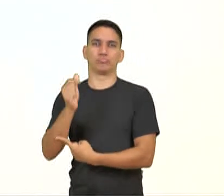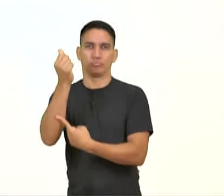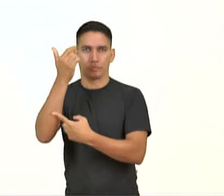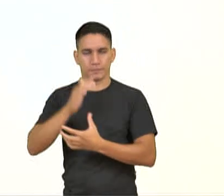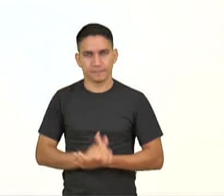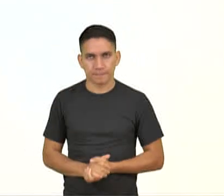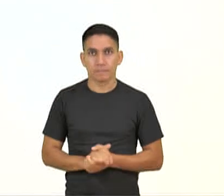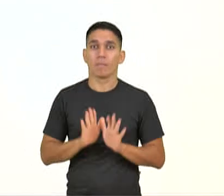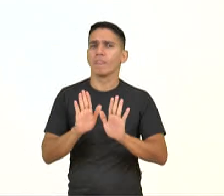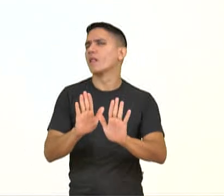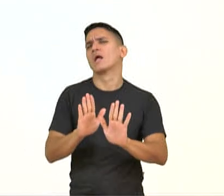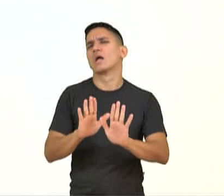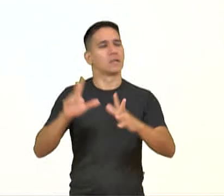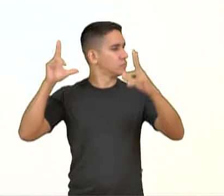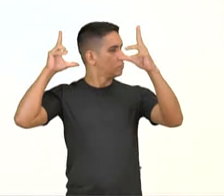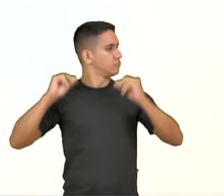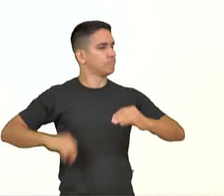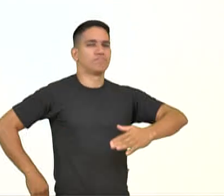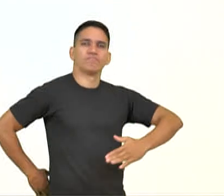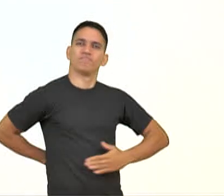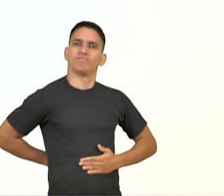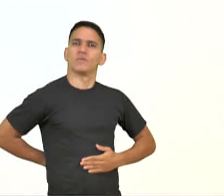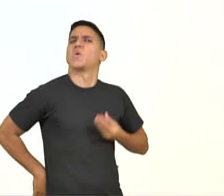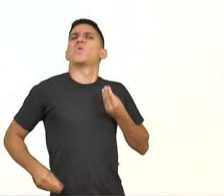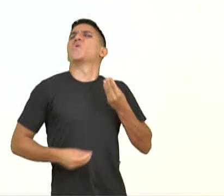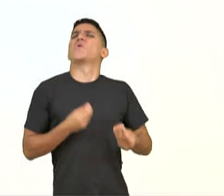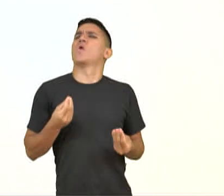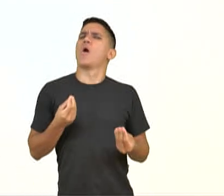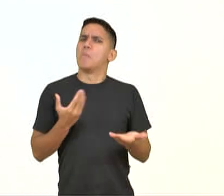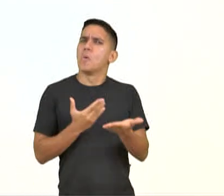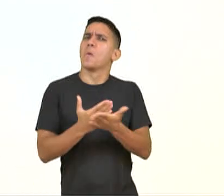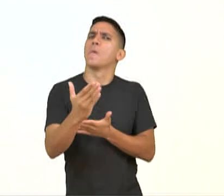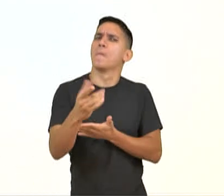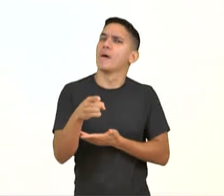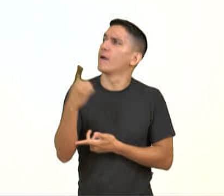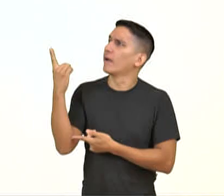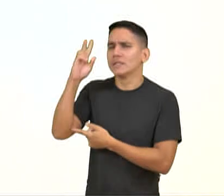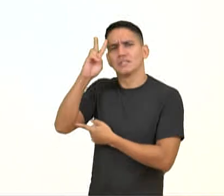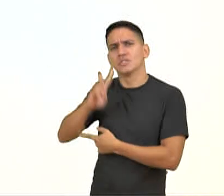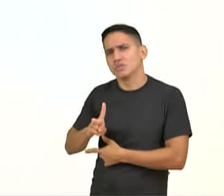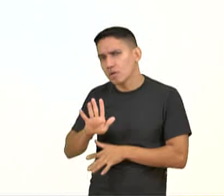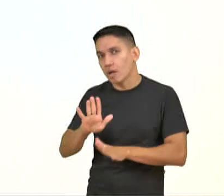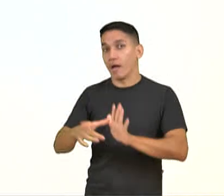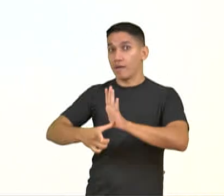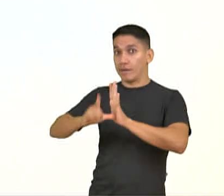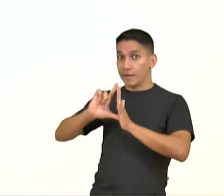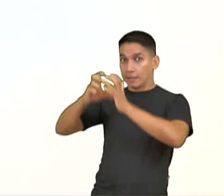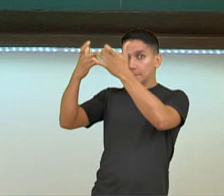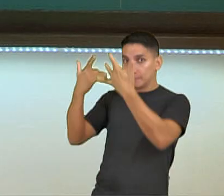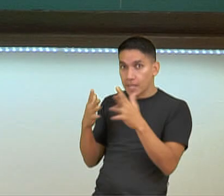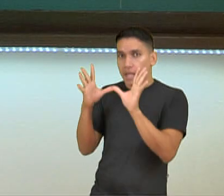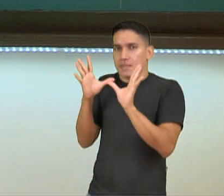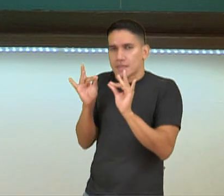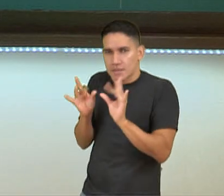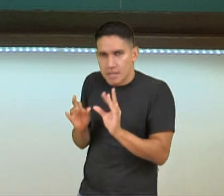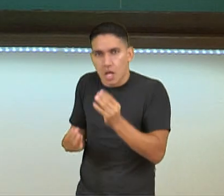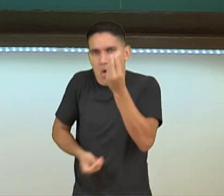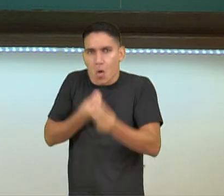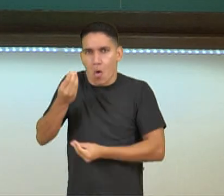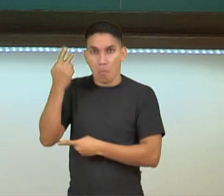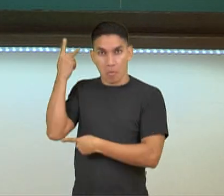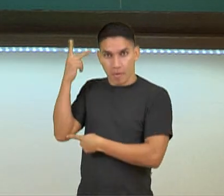Mas e Napoleão Bonaparte? Como é que ele vai entrar nessa história? Antes da gente ver como Napoleão Bonaparte